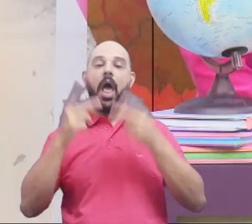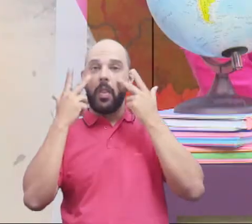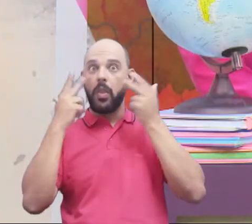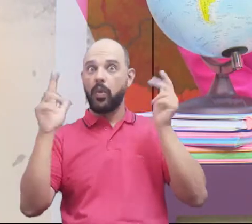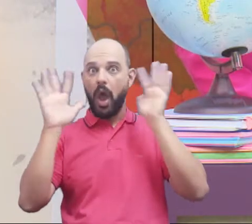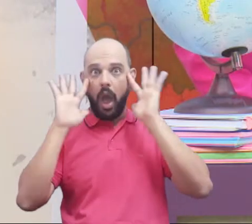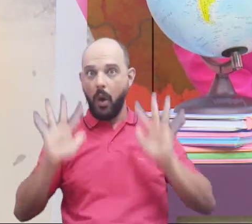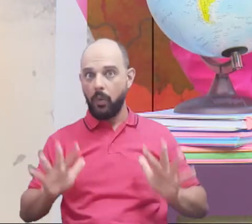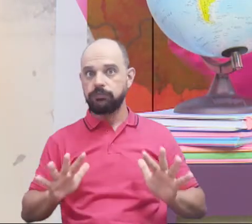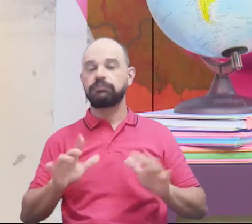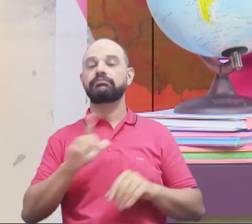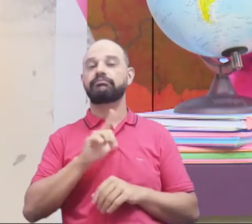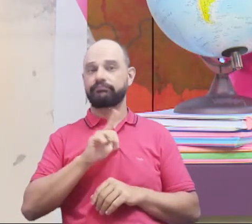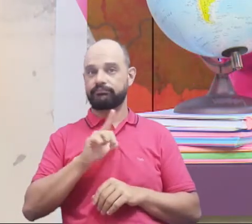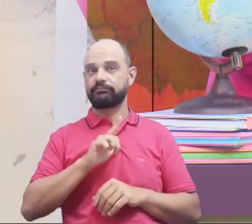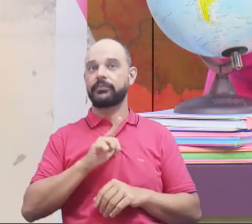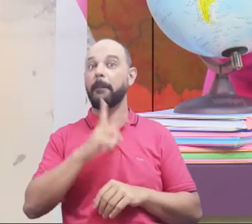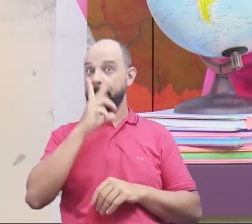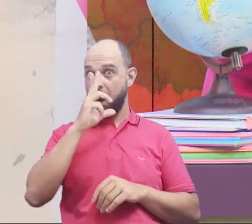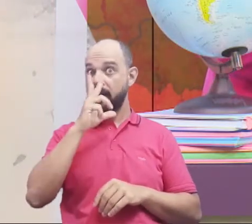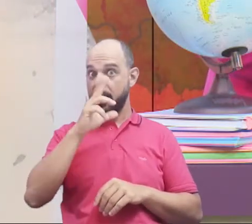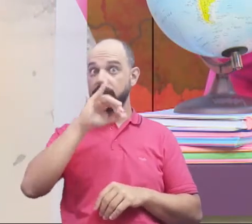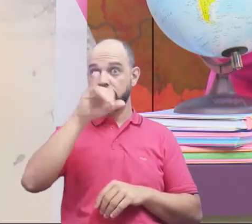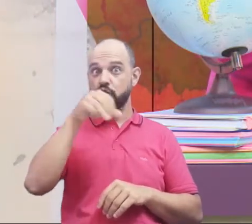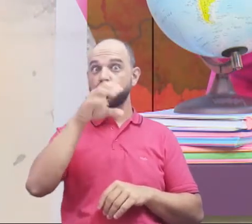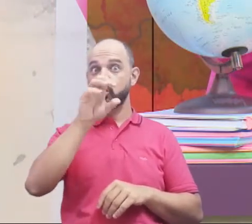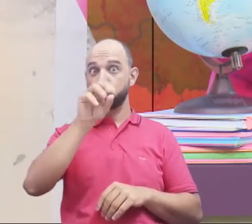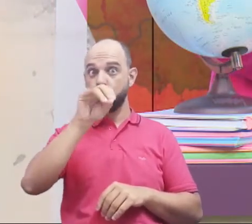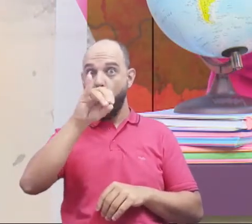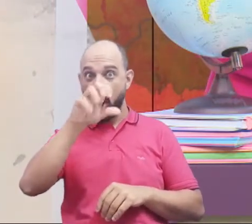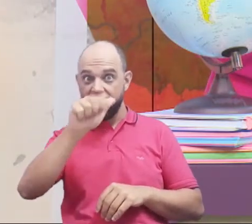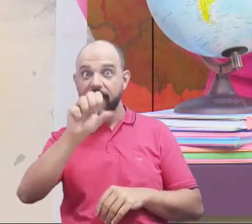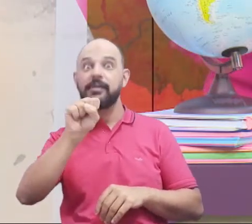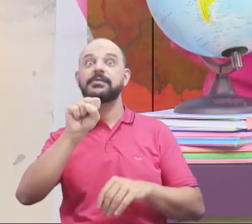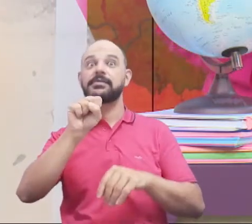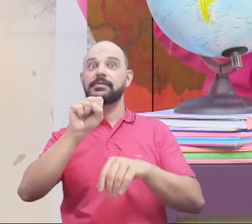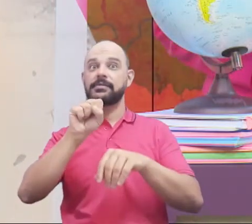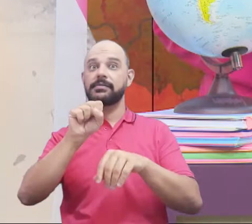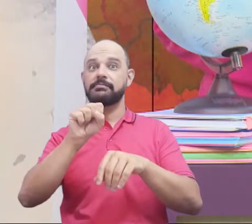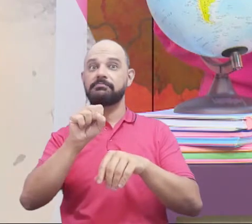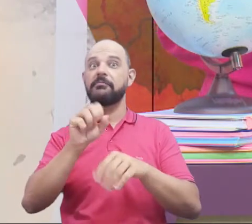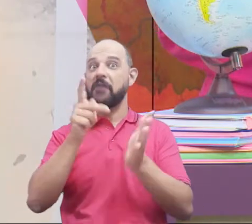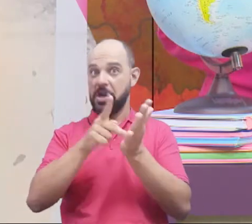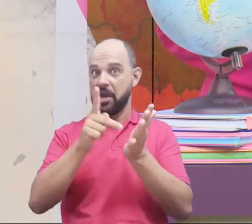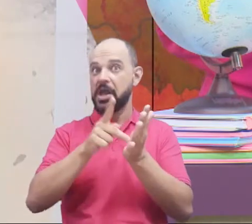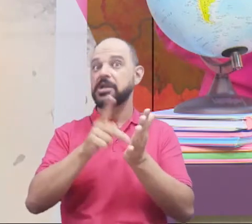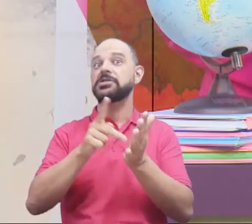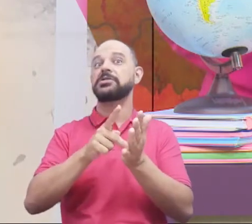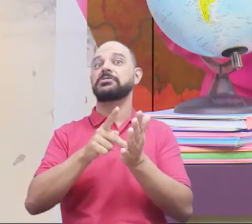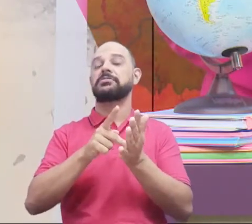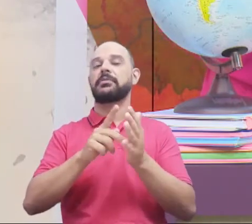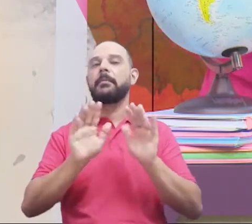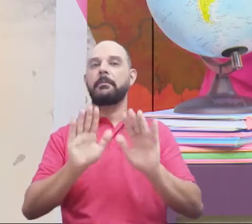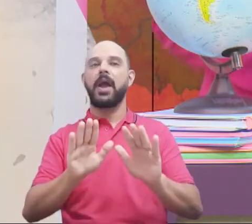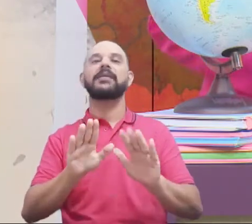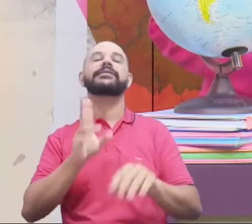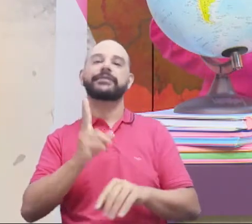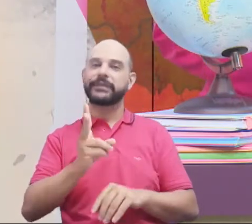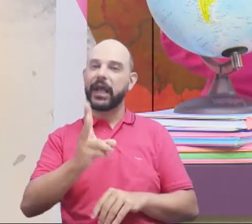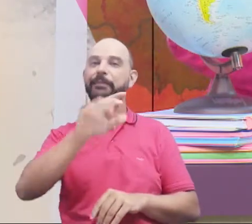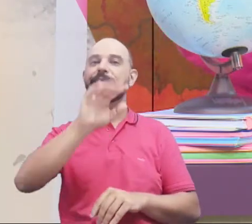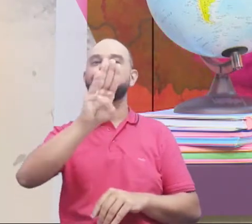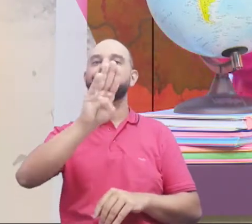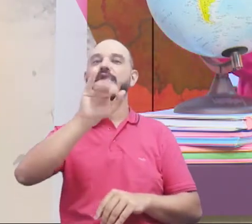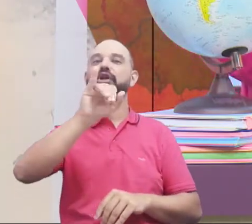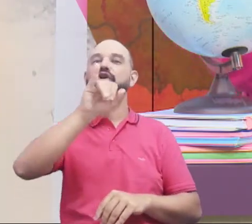naturais. Que legal, professor, e até parecem joias. Parecem sim, mas continuam sendo bijuterias,